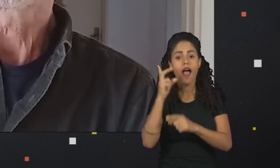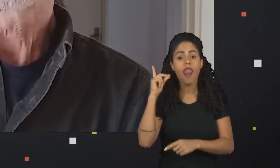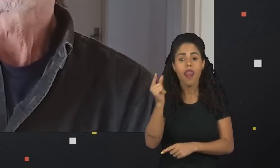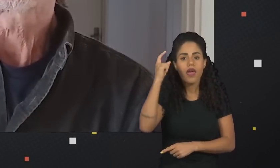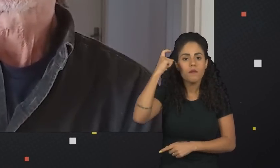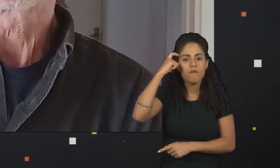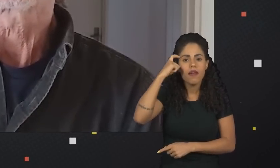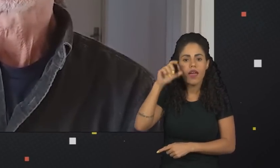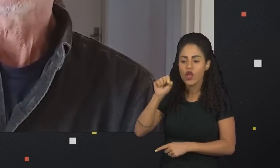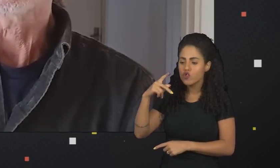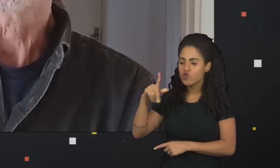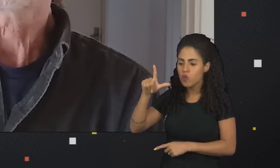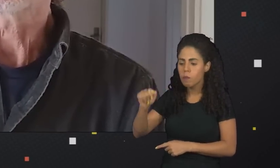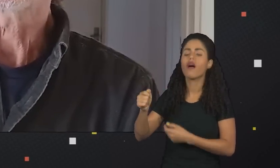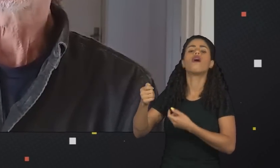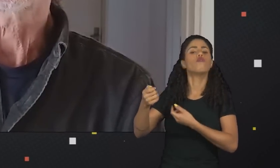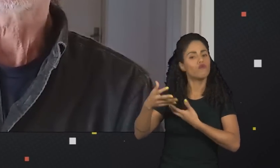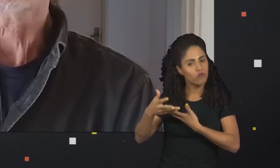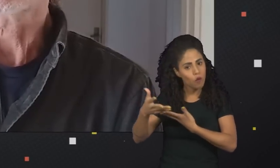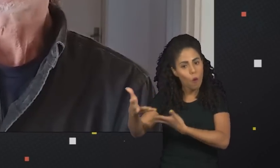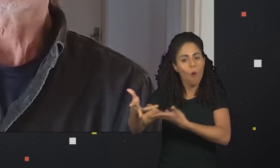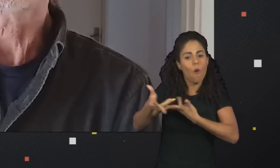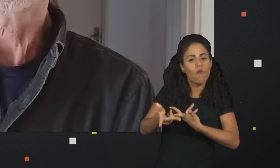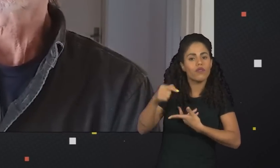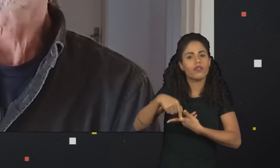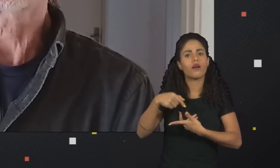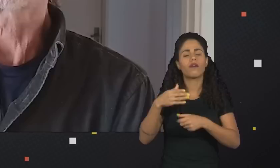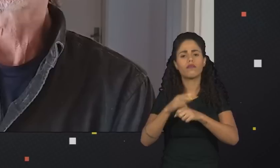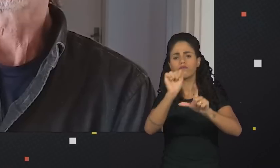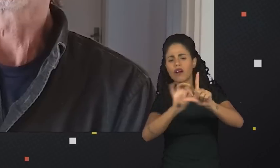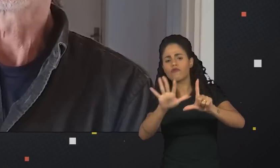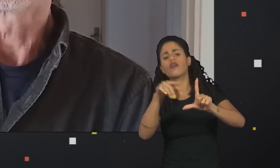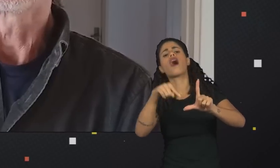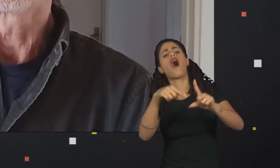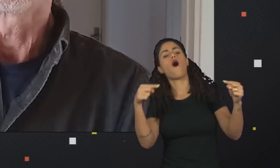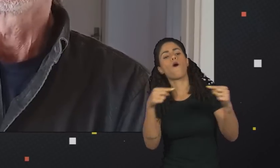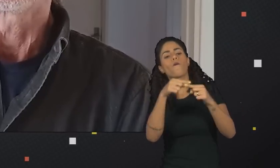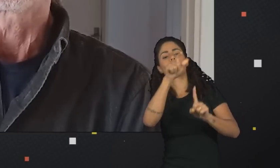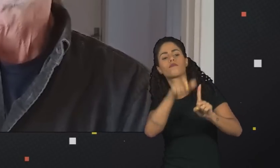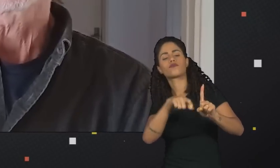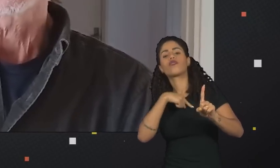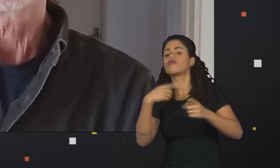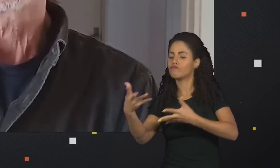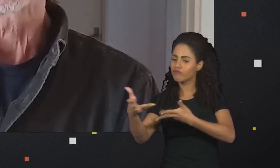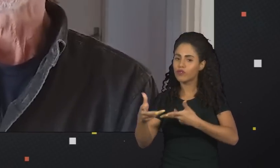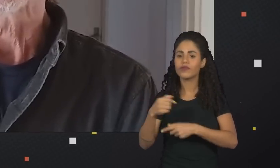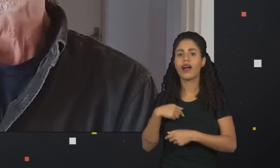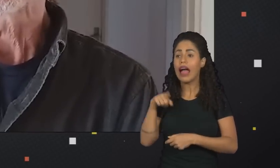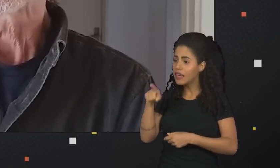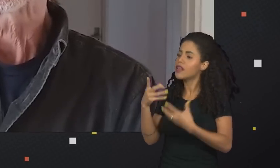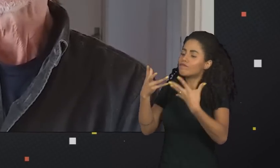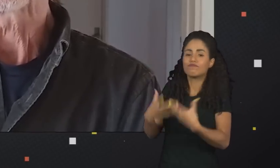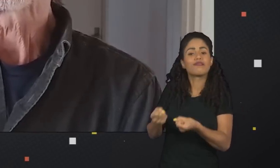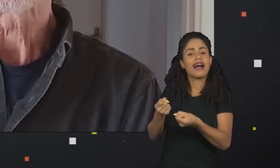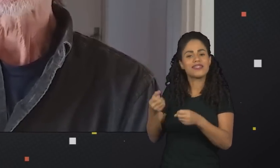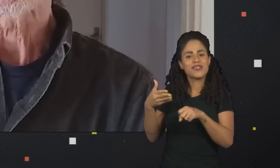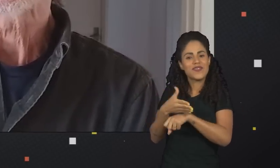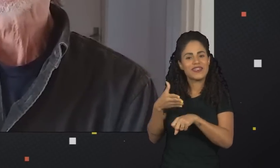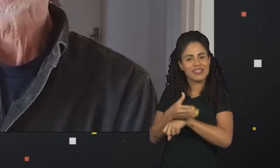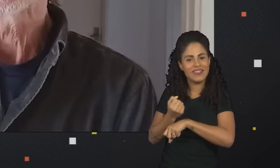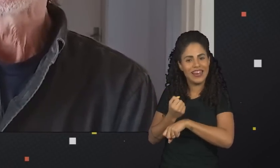do Supla, olhei as fotos, achei que tinha tudo a ver. E não é que ele topou, né?